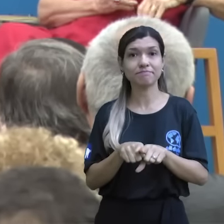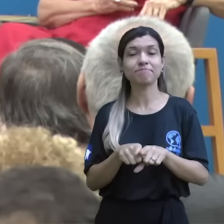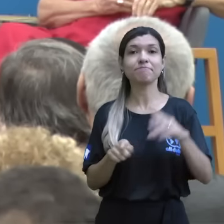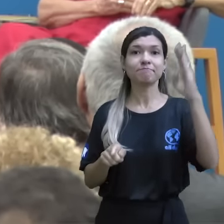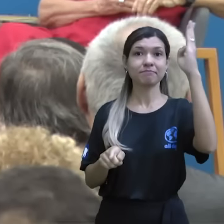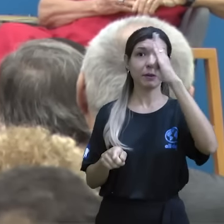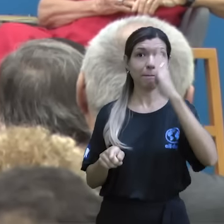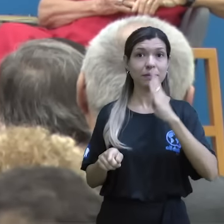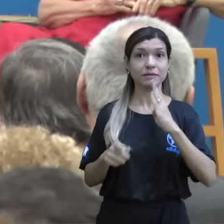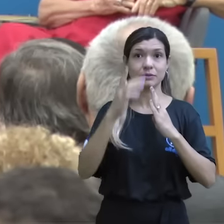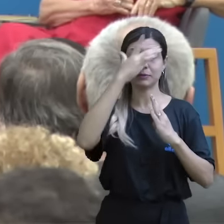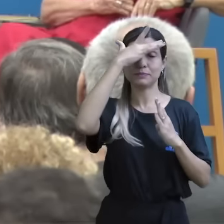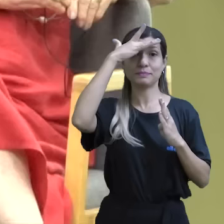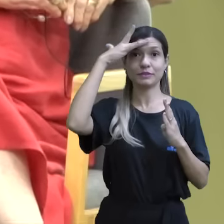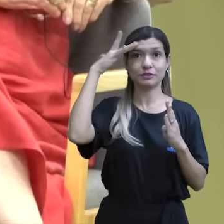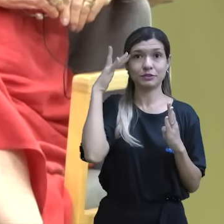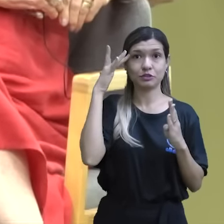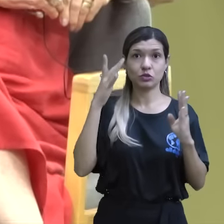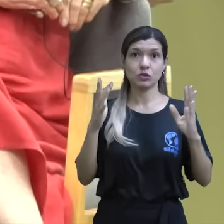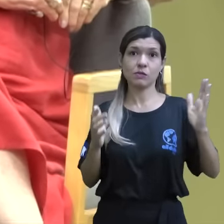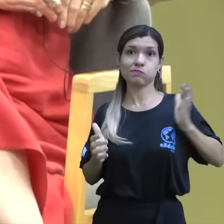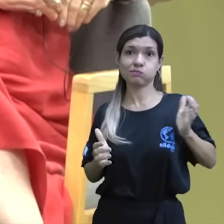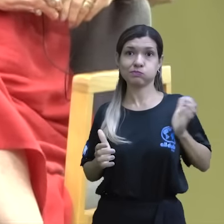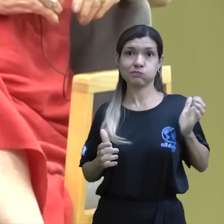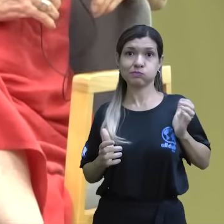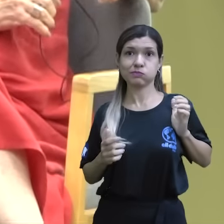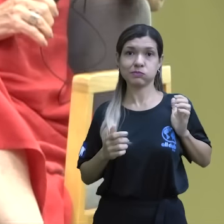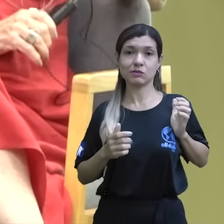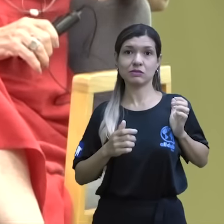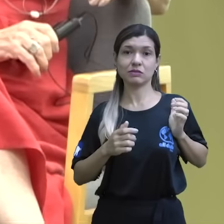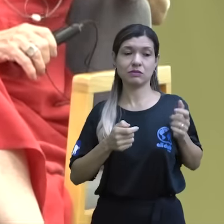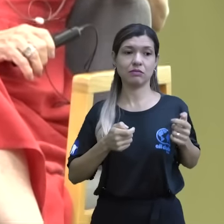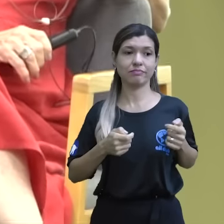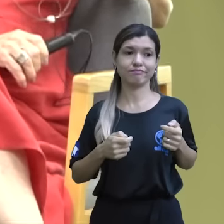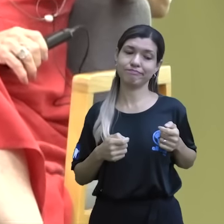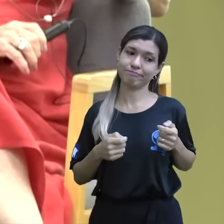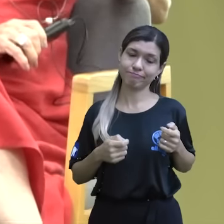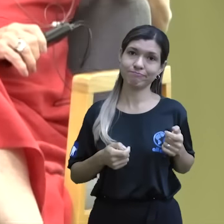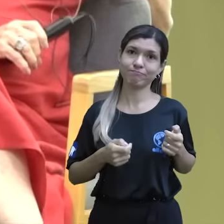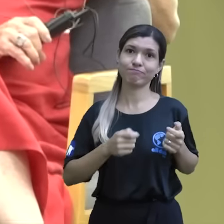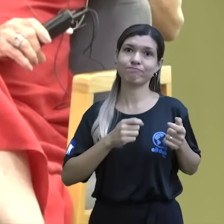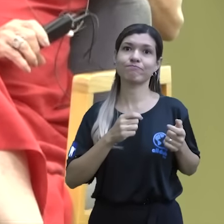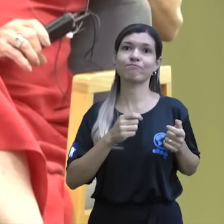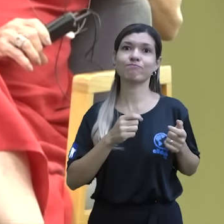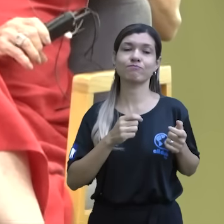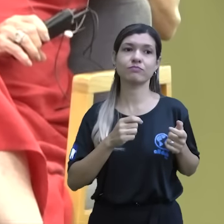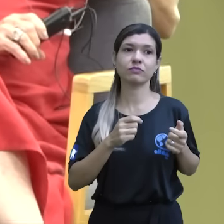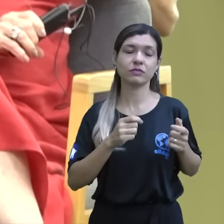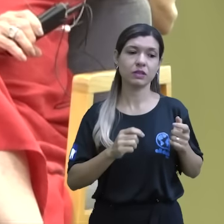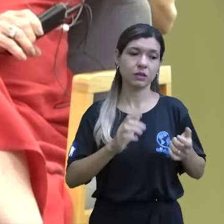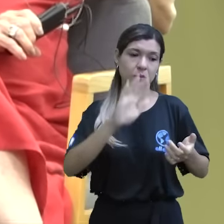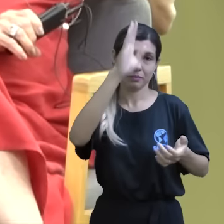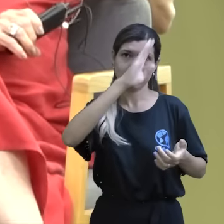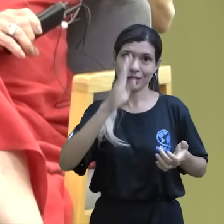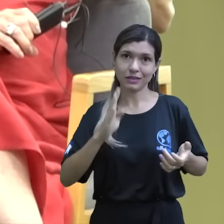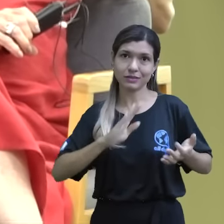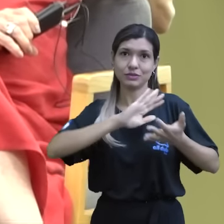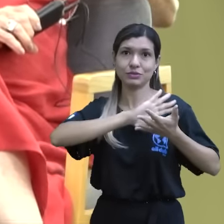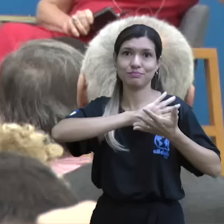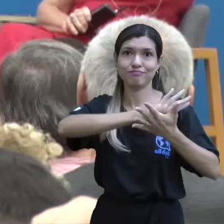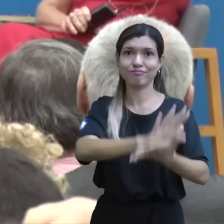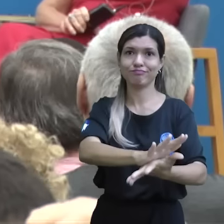E o país Razilbe, um país que especializou na arte de furtar. Muito bom. Luca